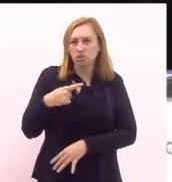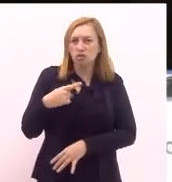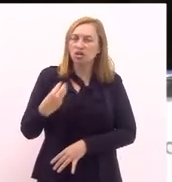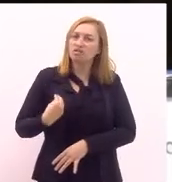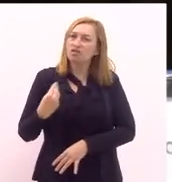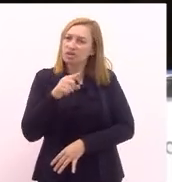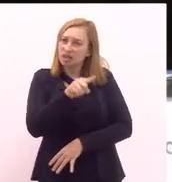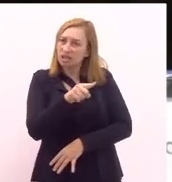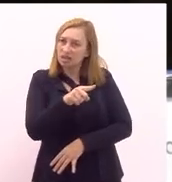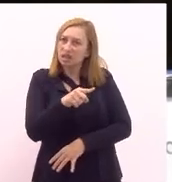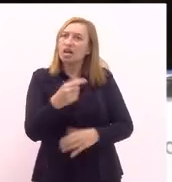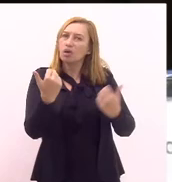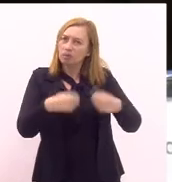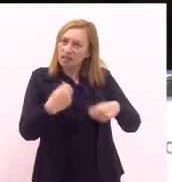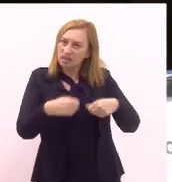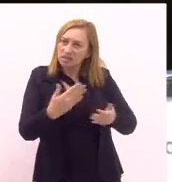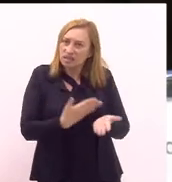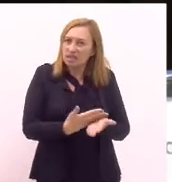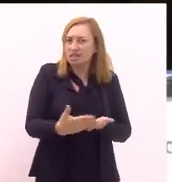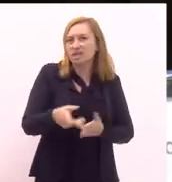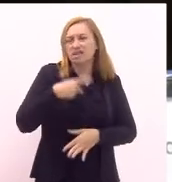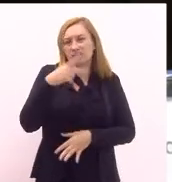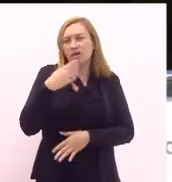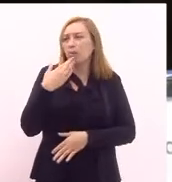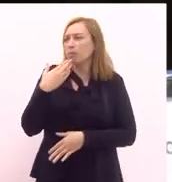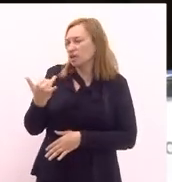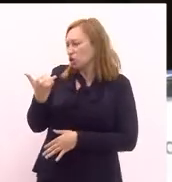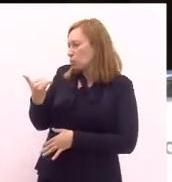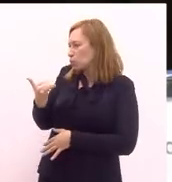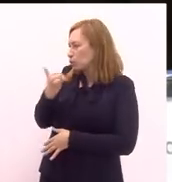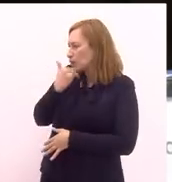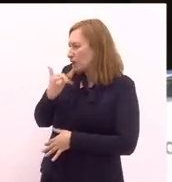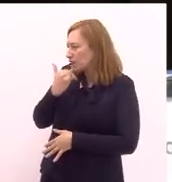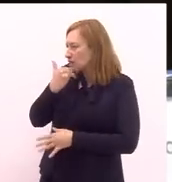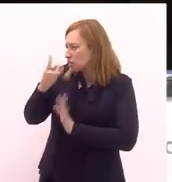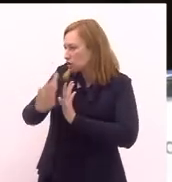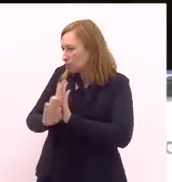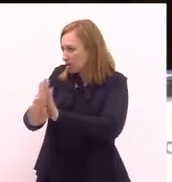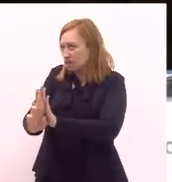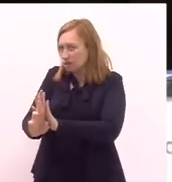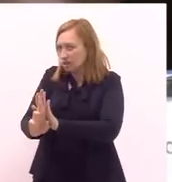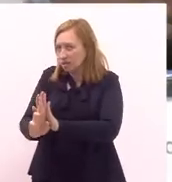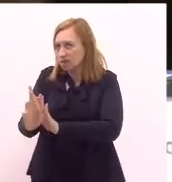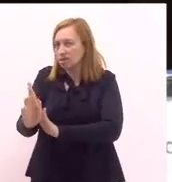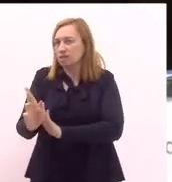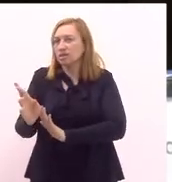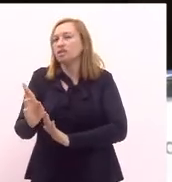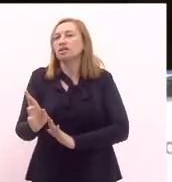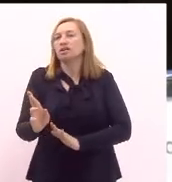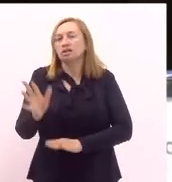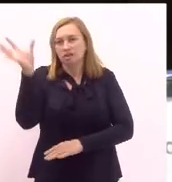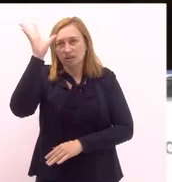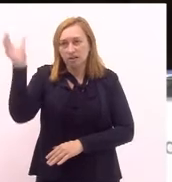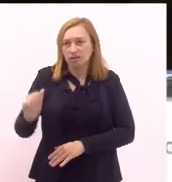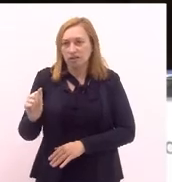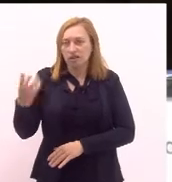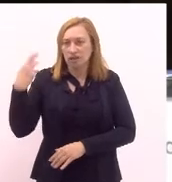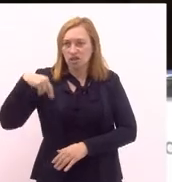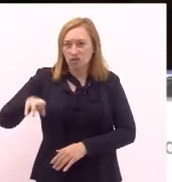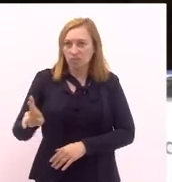ali estava eu preciso começar esta fala pedindo perdão aos representantes das religiões de matriz africana